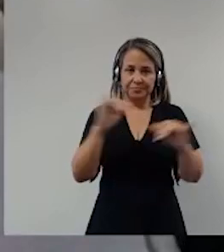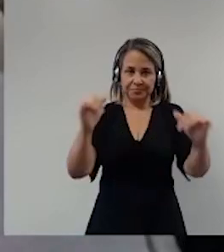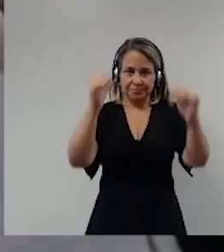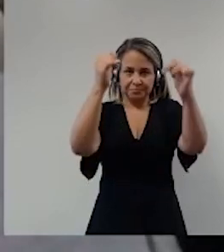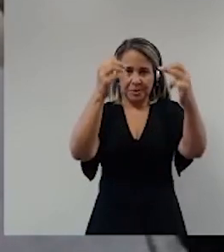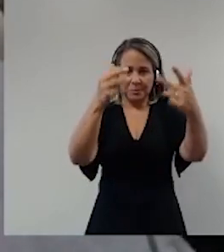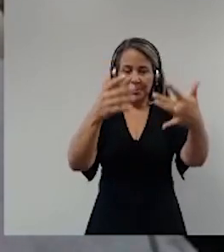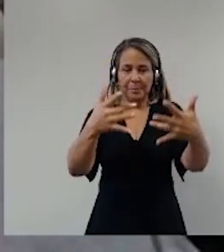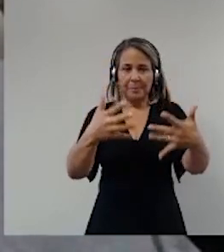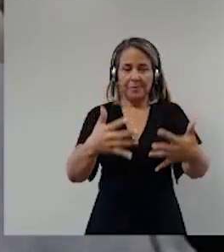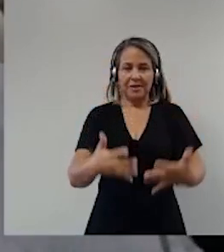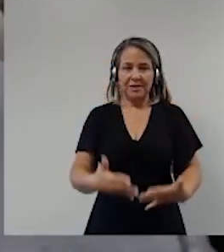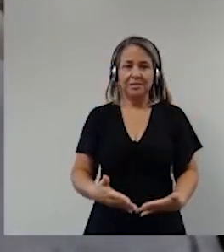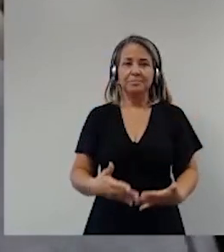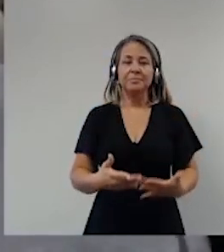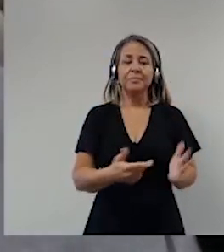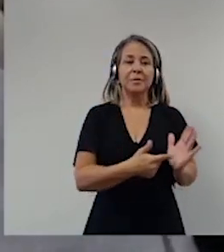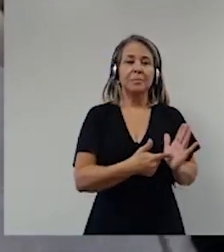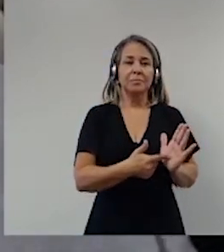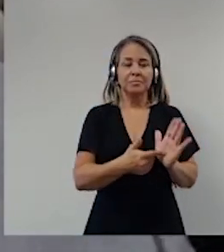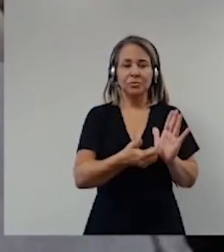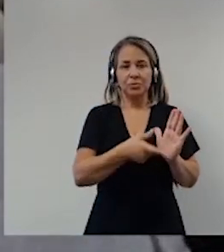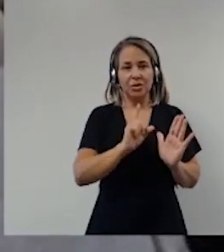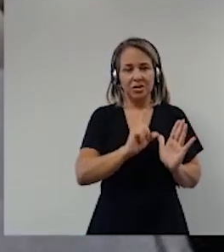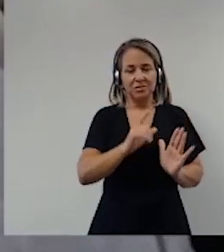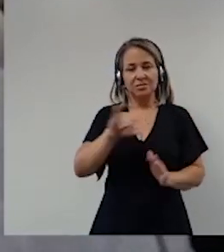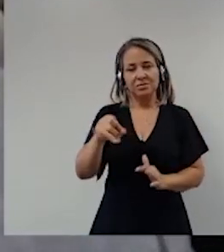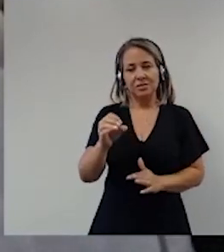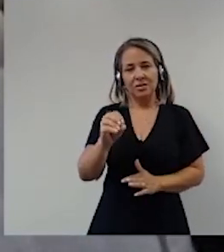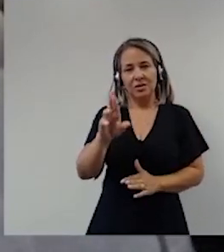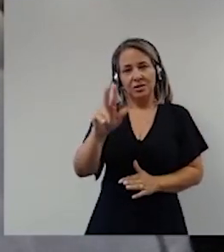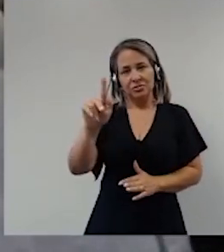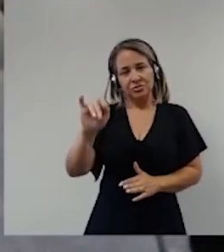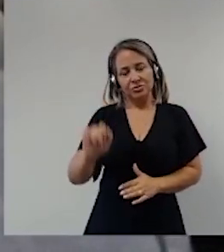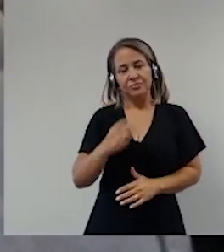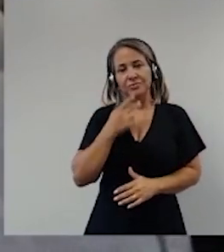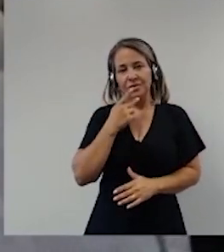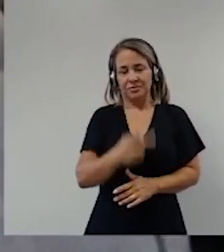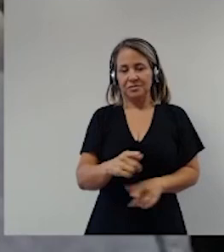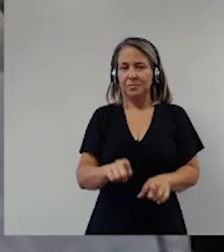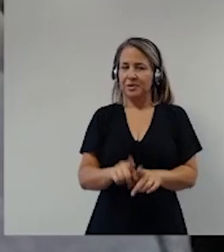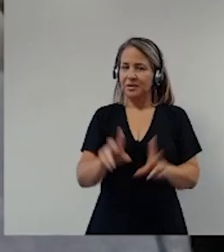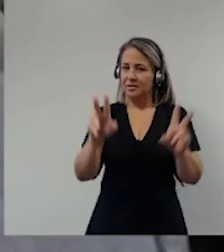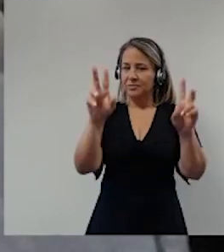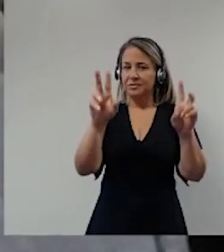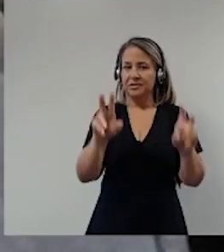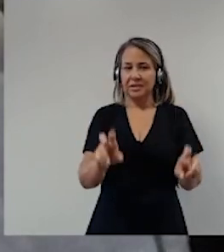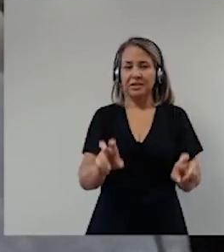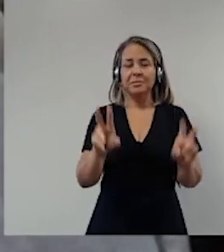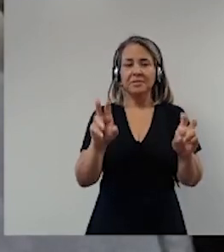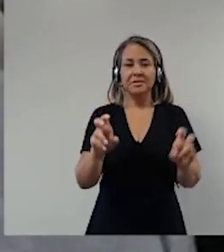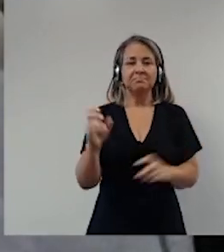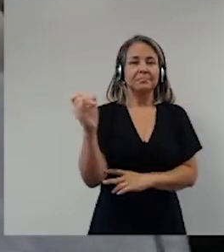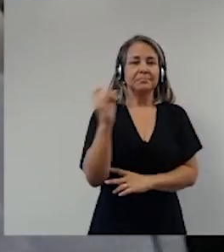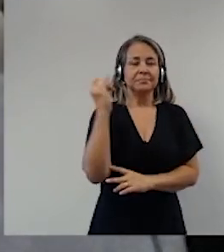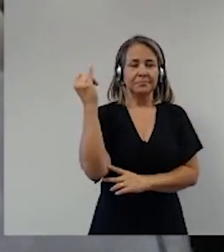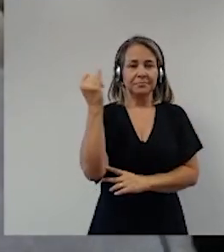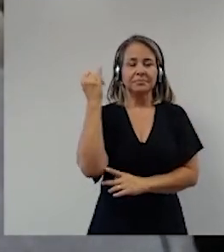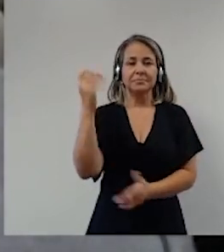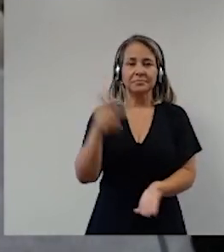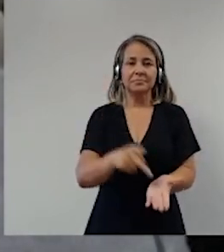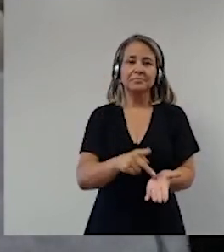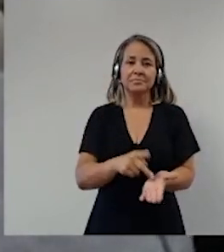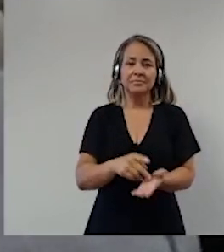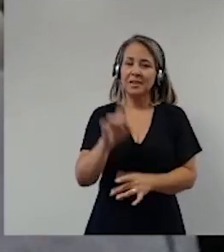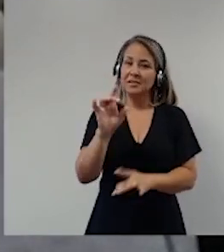abordar aqui, como disse o doutor Jorge, é um tema de extrema importância,